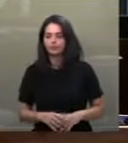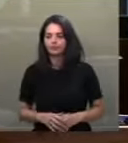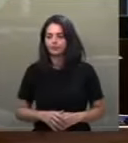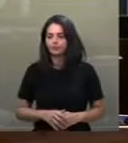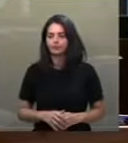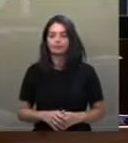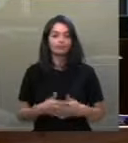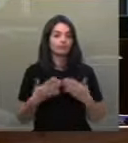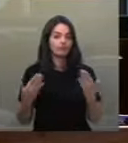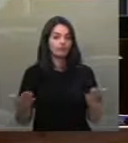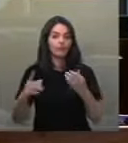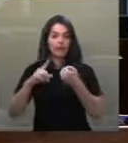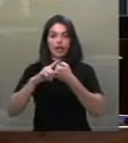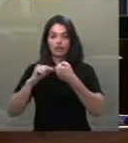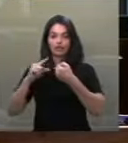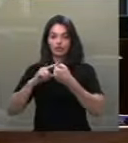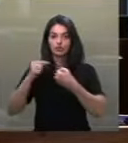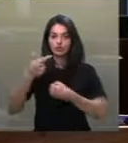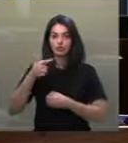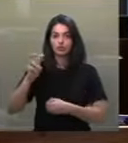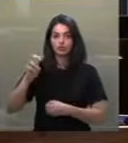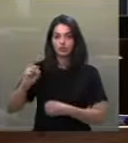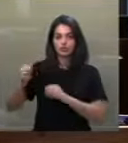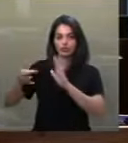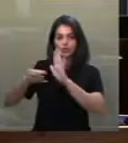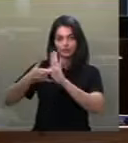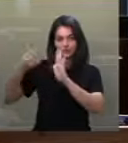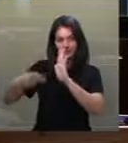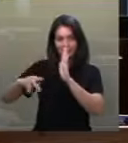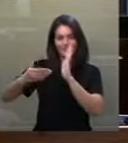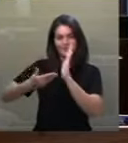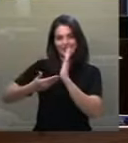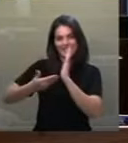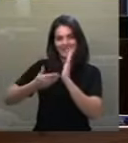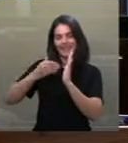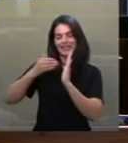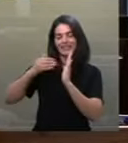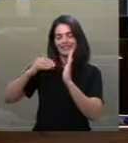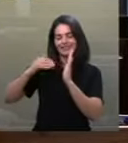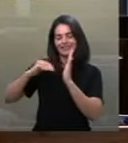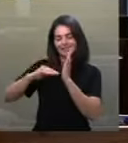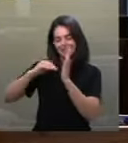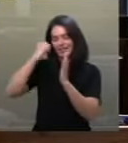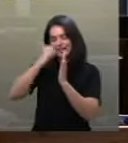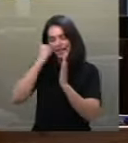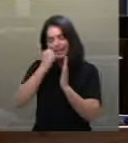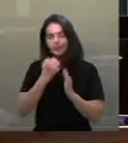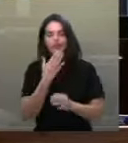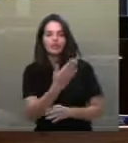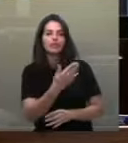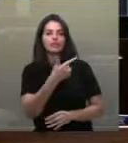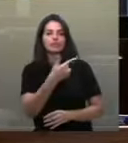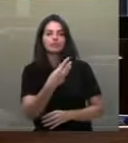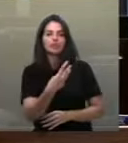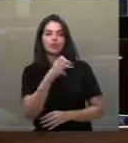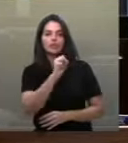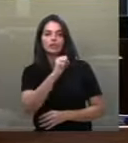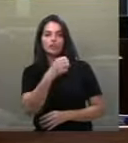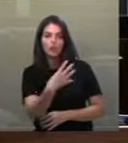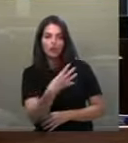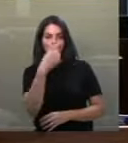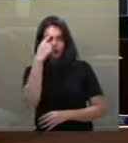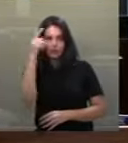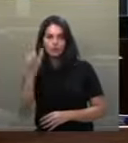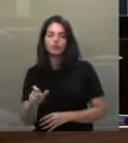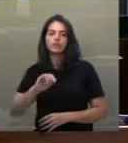Nos termos do artigo 258 do Regimento Interno do Senado Federal, em atendimento ao requerimento 2384-21, de autoria do